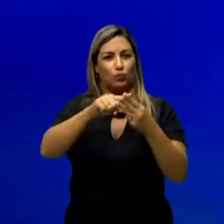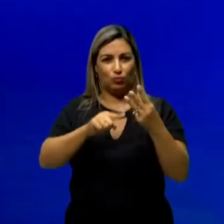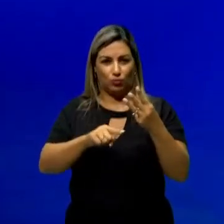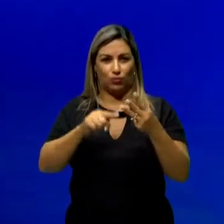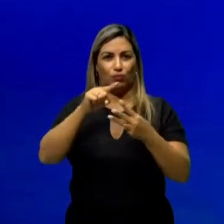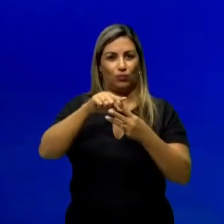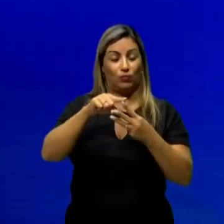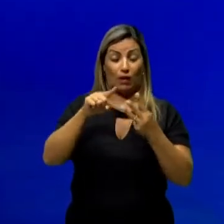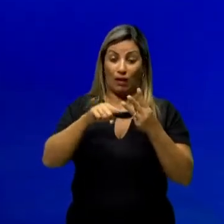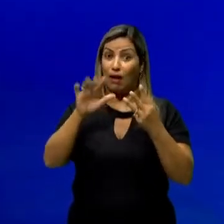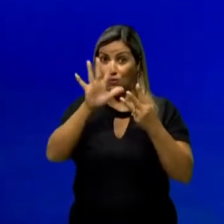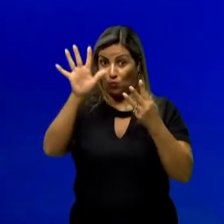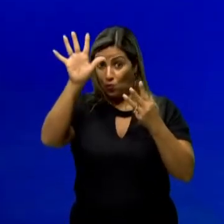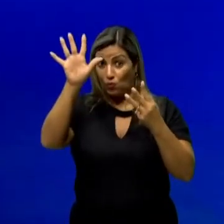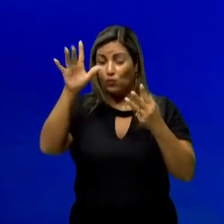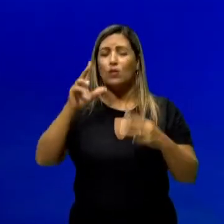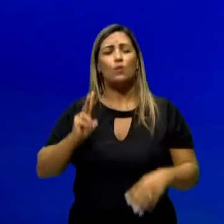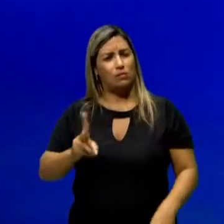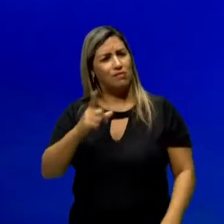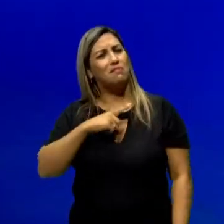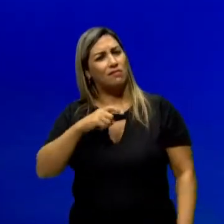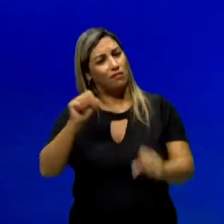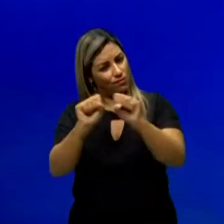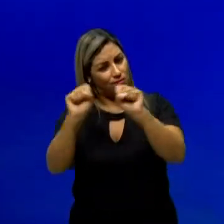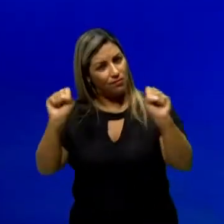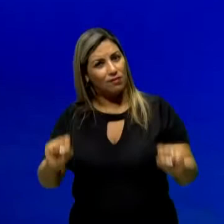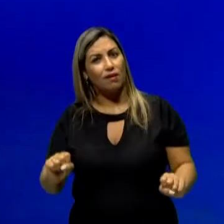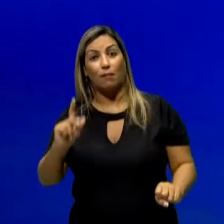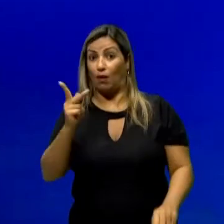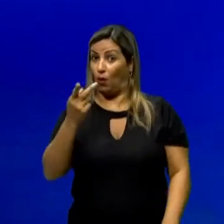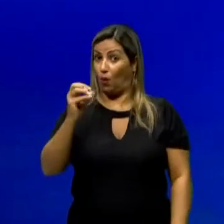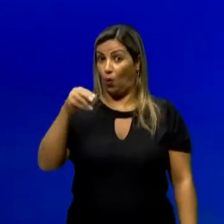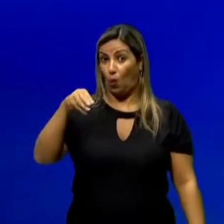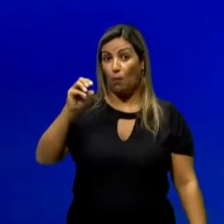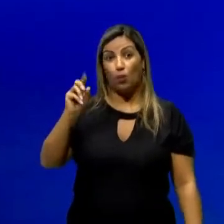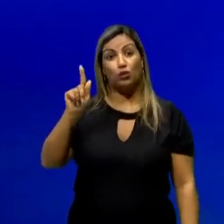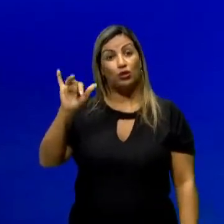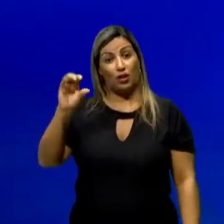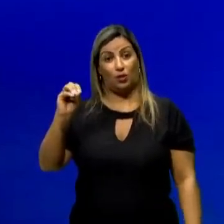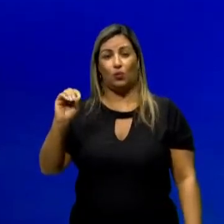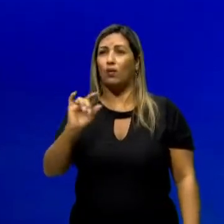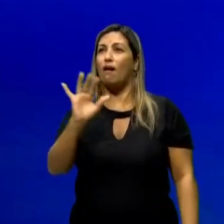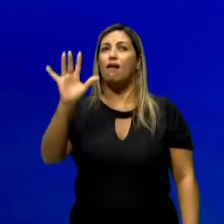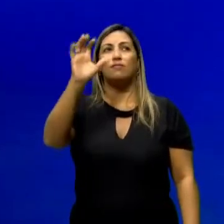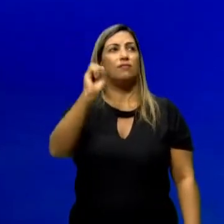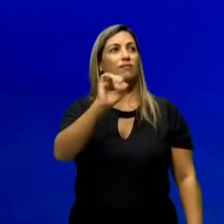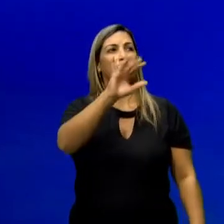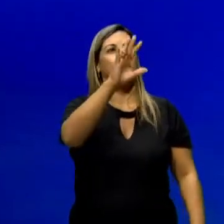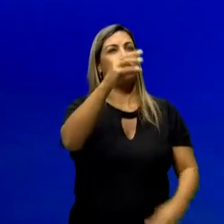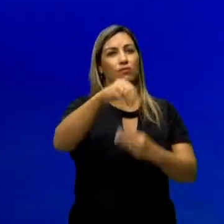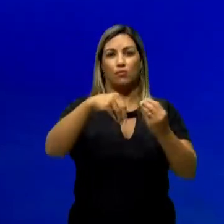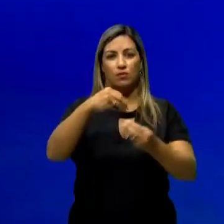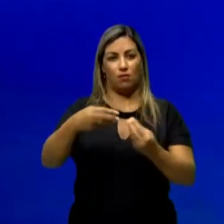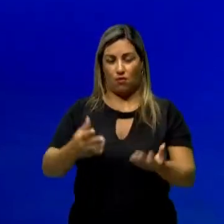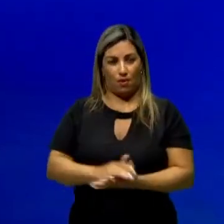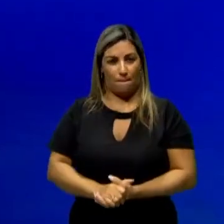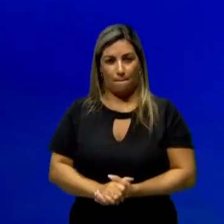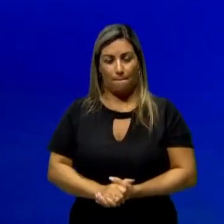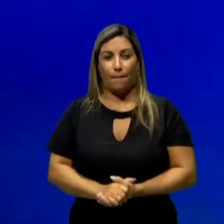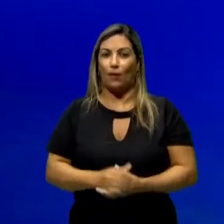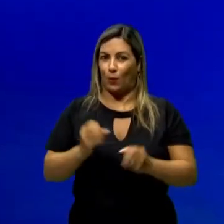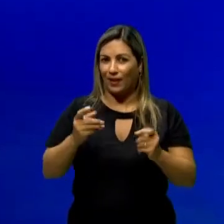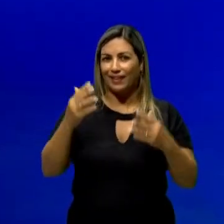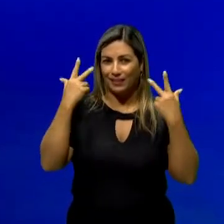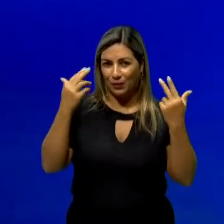no estado gasoso, eu sempre tenho um sistema homogêneo, porque os gases tendem a se misturar. Tranquilo? Foi